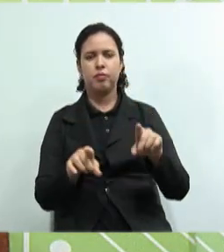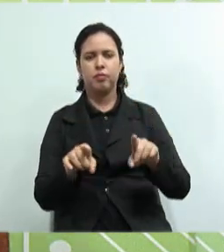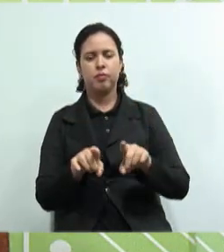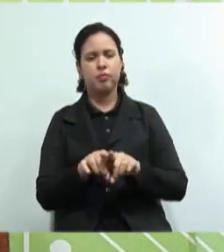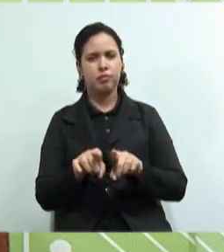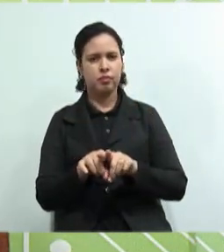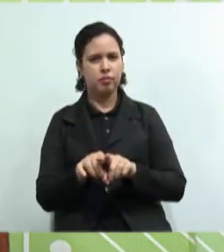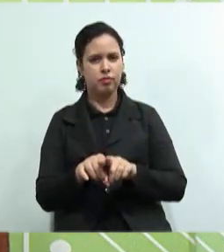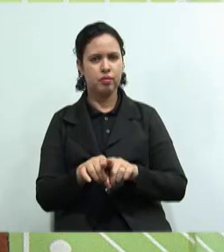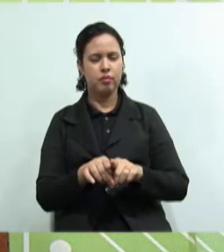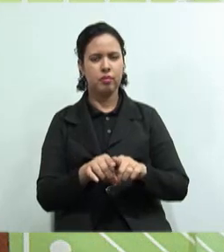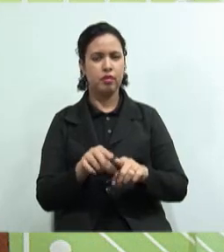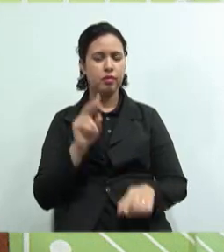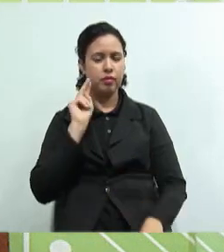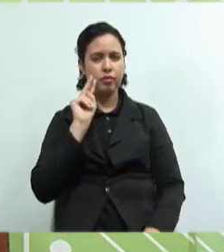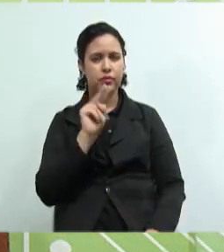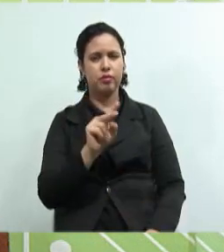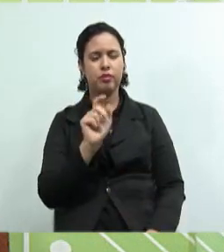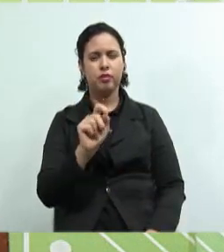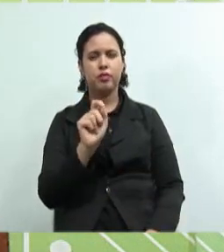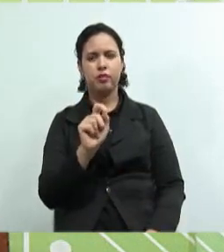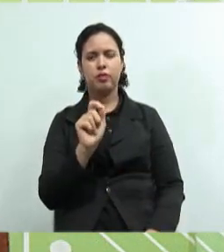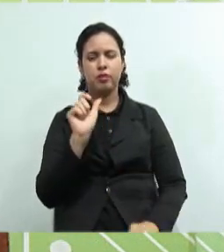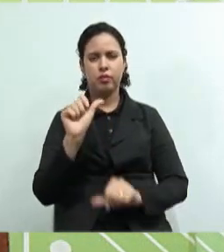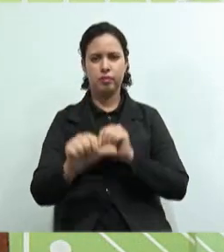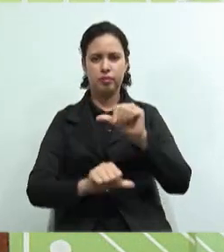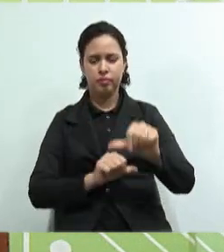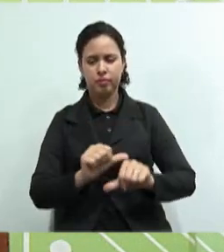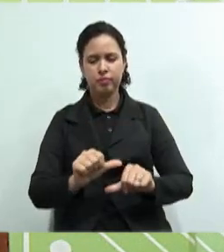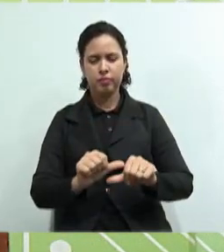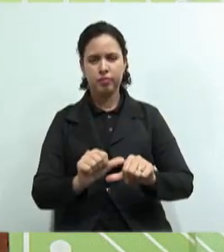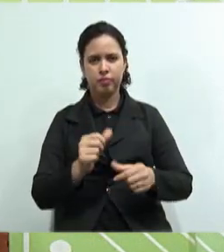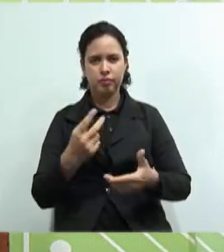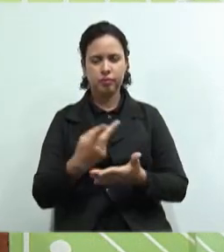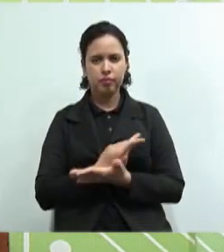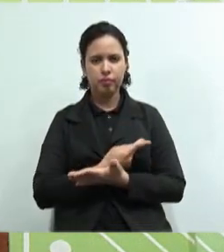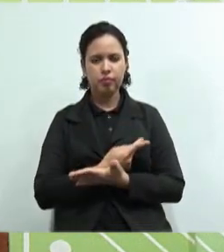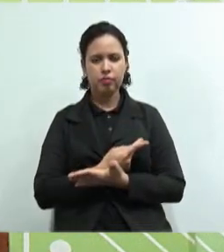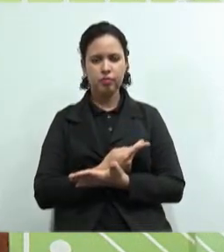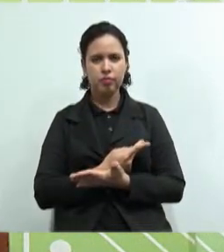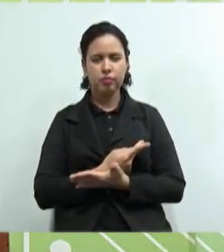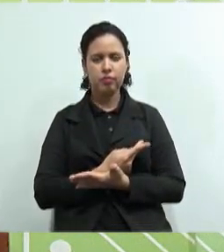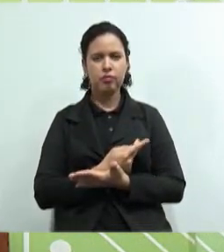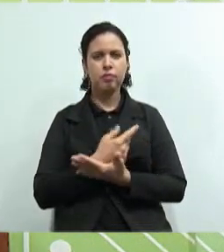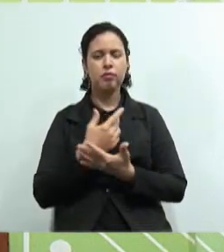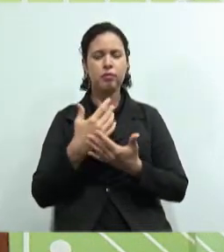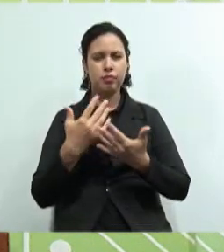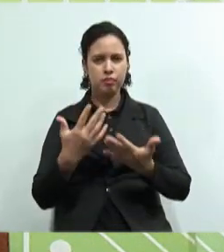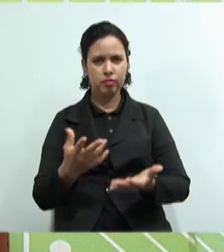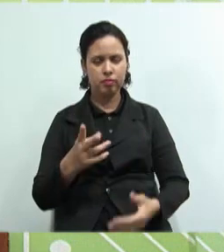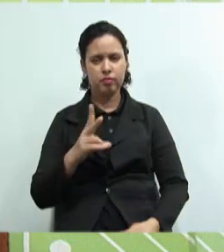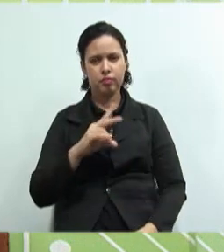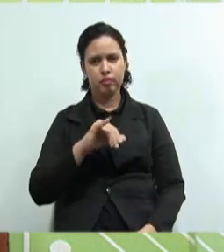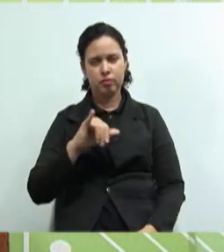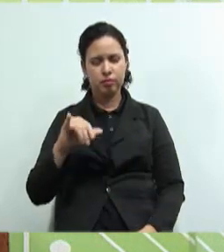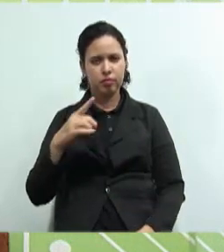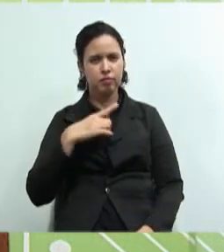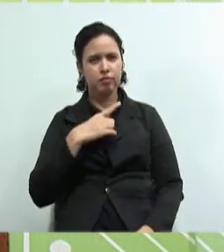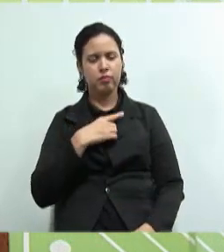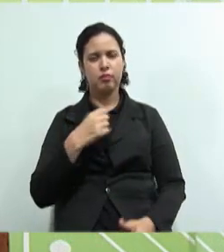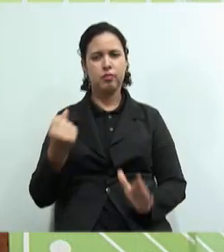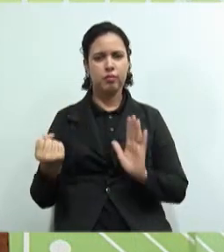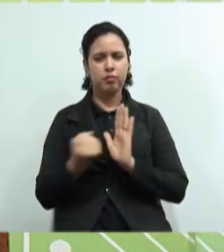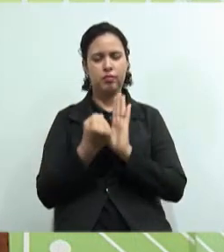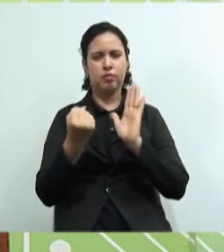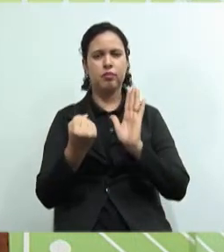está vendo agora, nesse momento, uma dessas mudanças climáticas acontecendo. Essa mudança vai ter impactos na vida